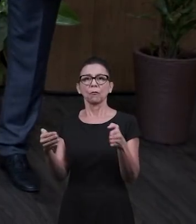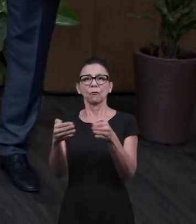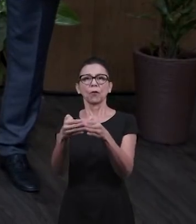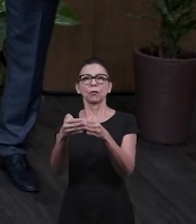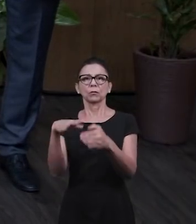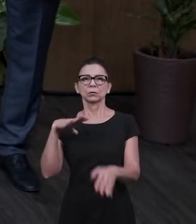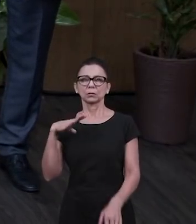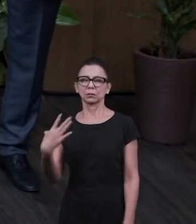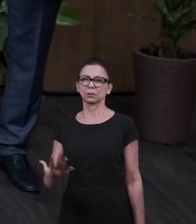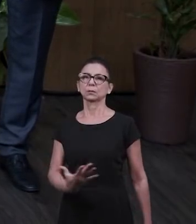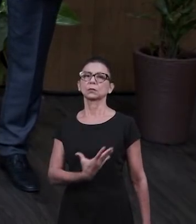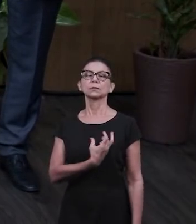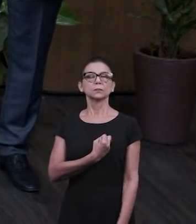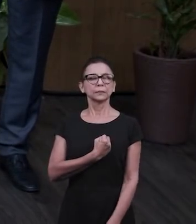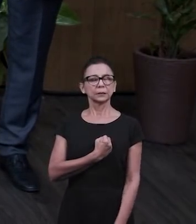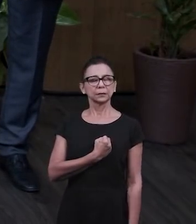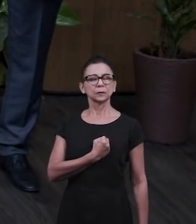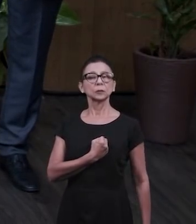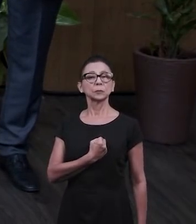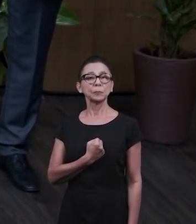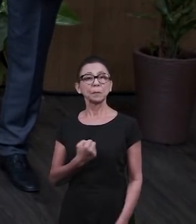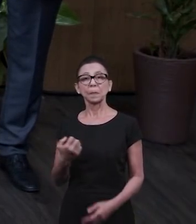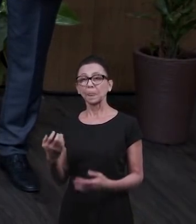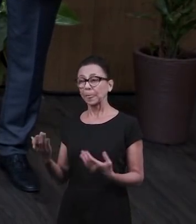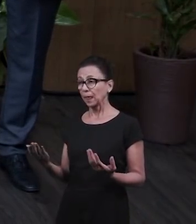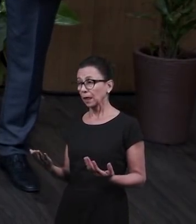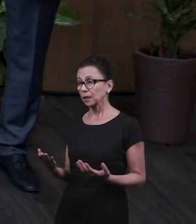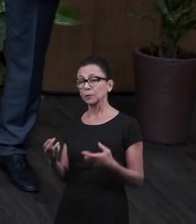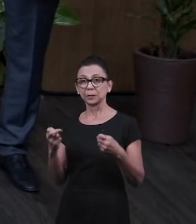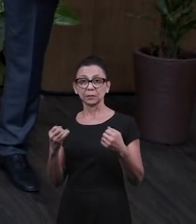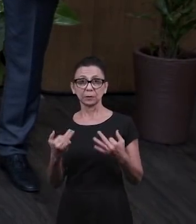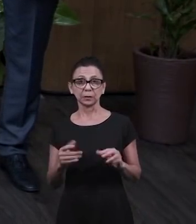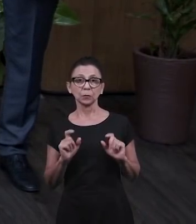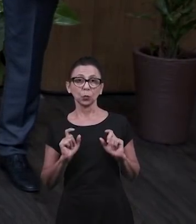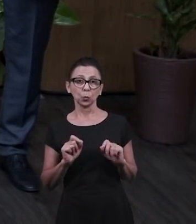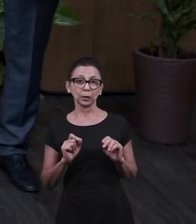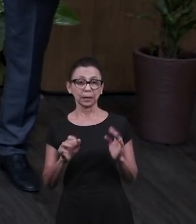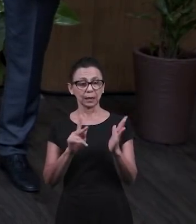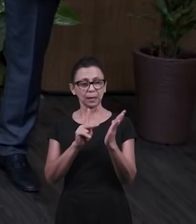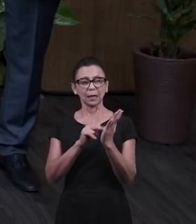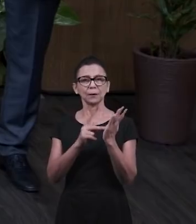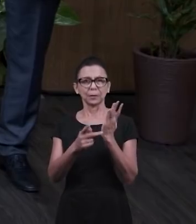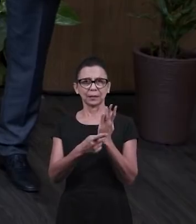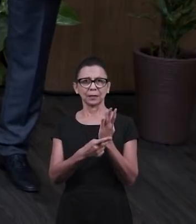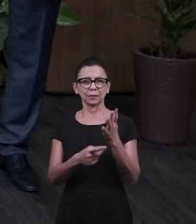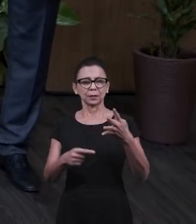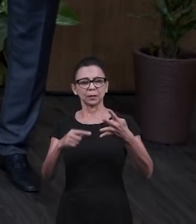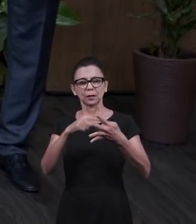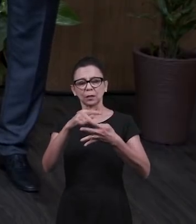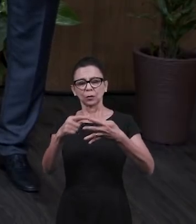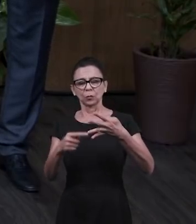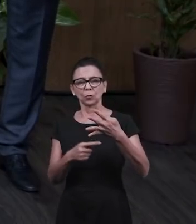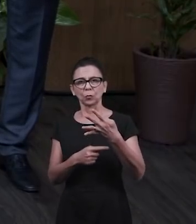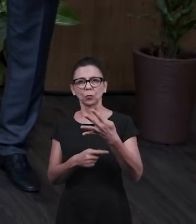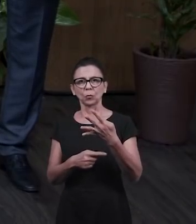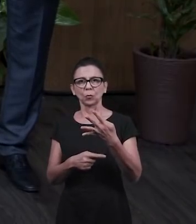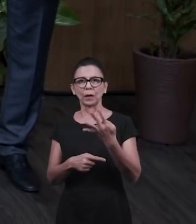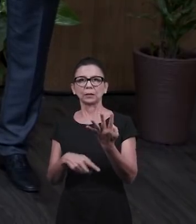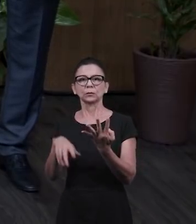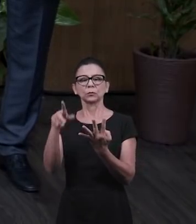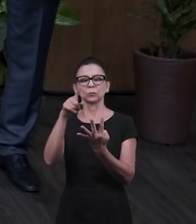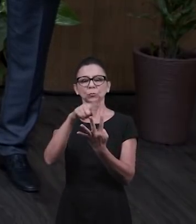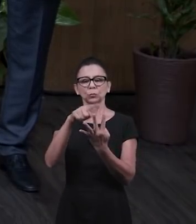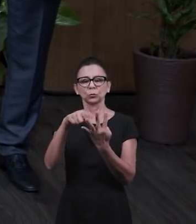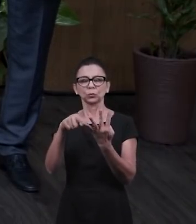Dissemos que a parábola menciona 4 tipos de terrenos que recebem a